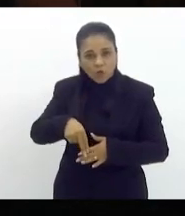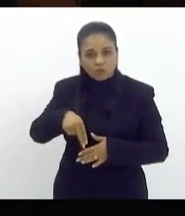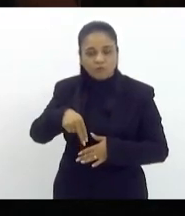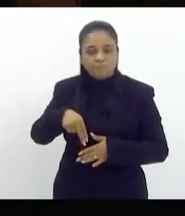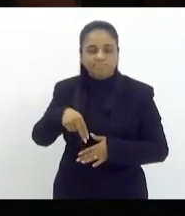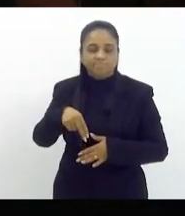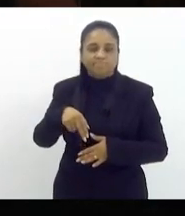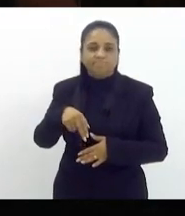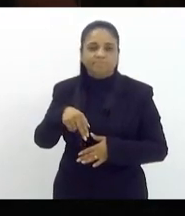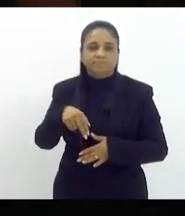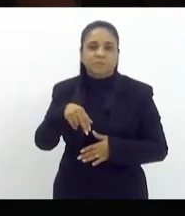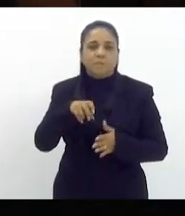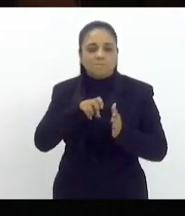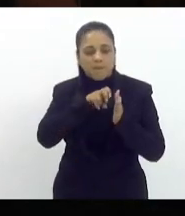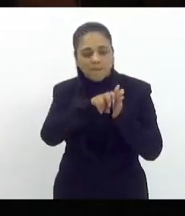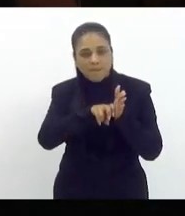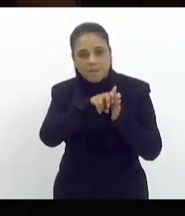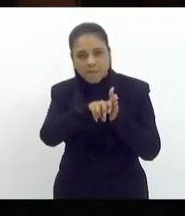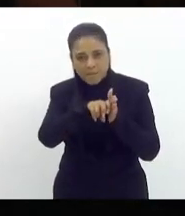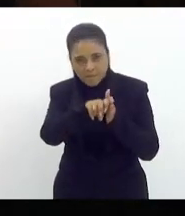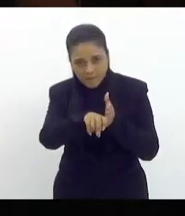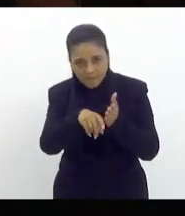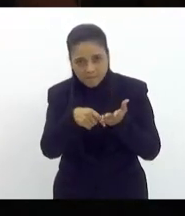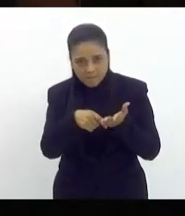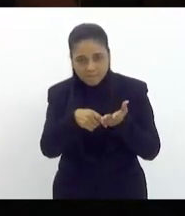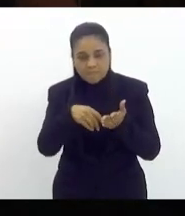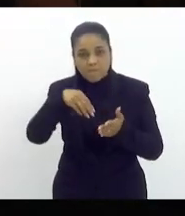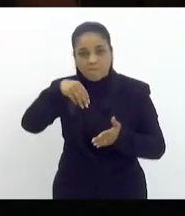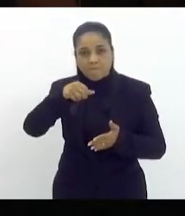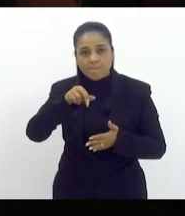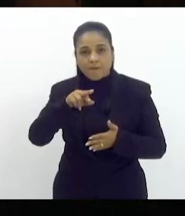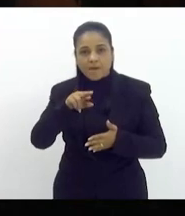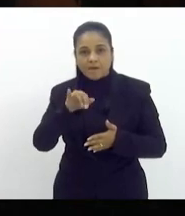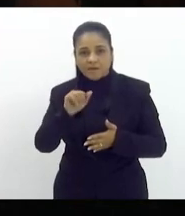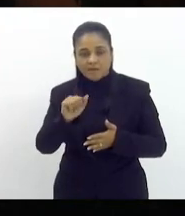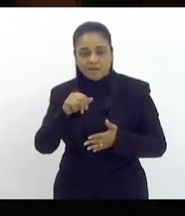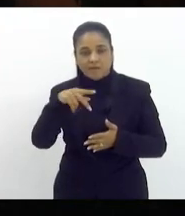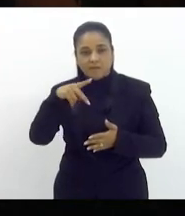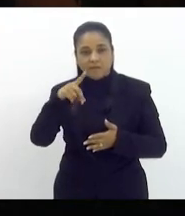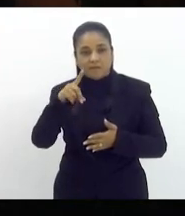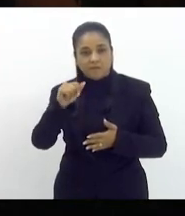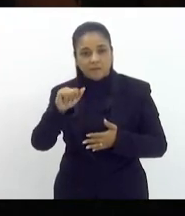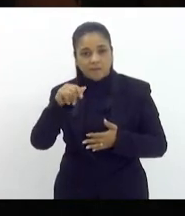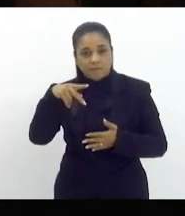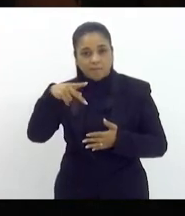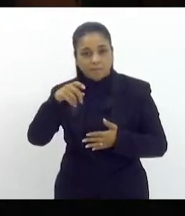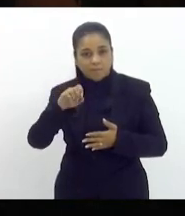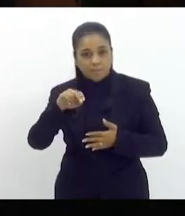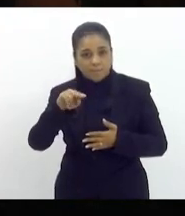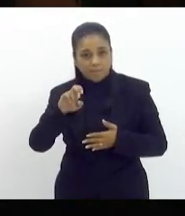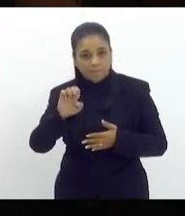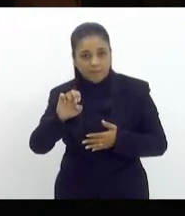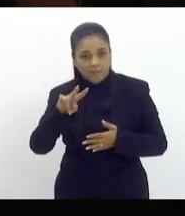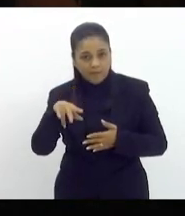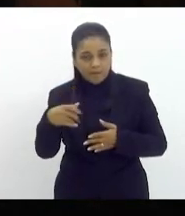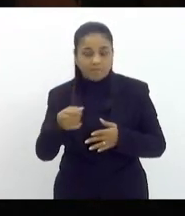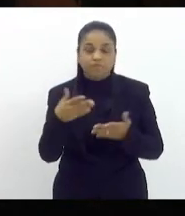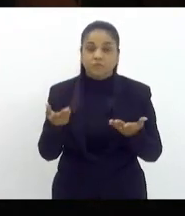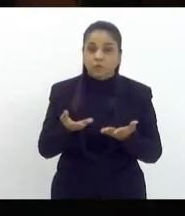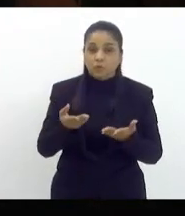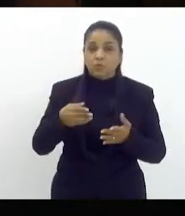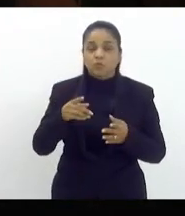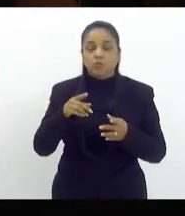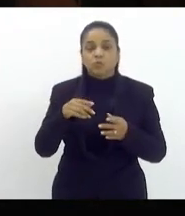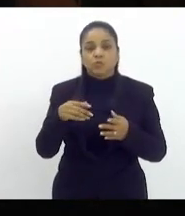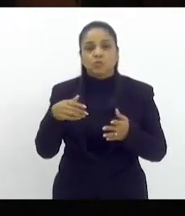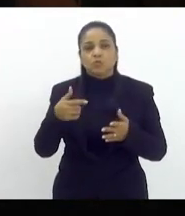Patrulha Maria da Penha eu gostaria de aproveitar para compartilhar aqui no último dia 19 de Junho aqui no